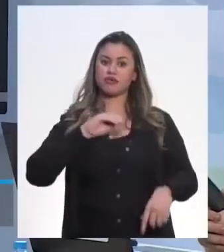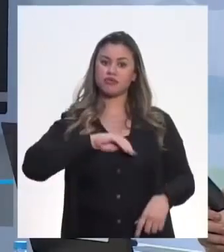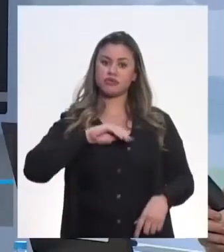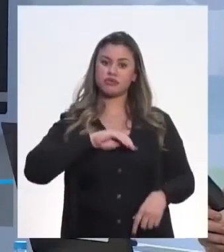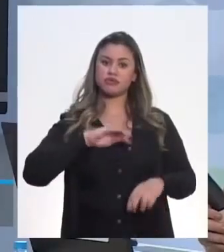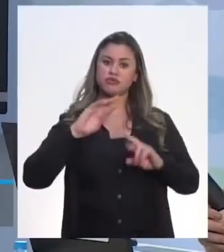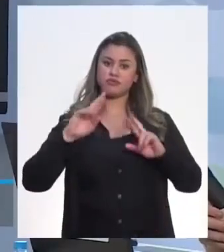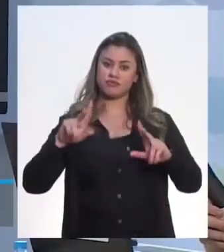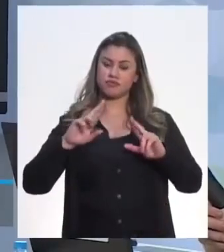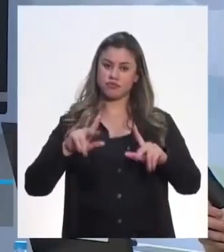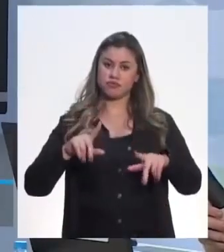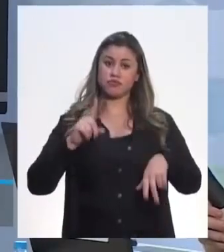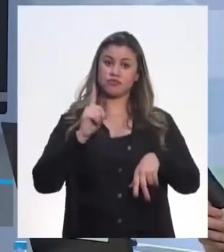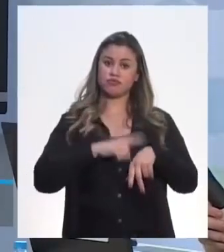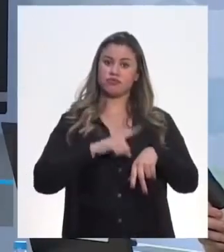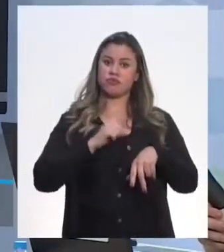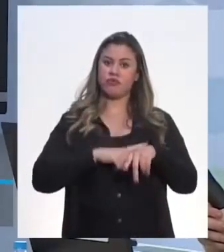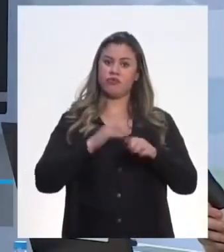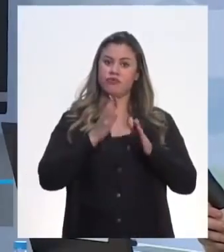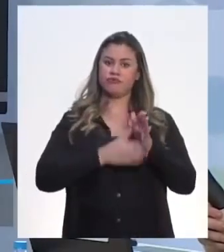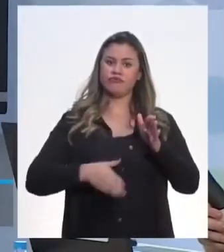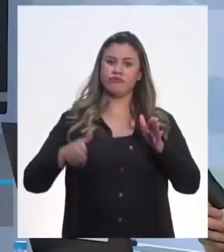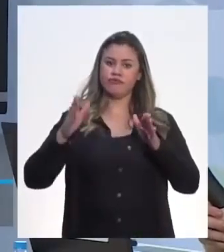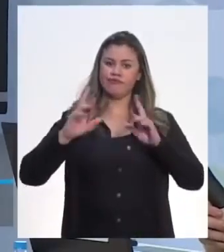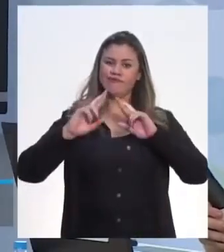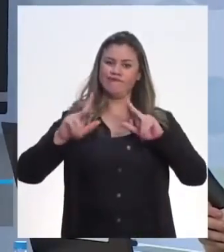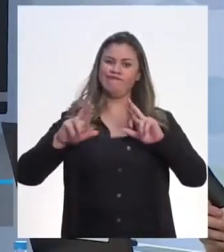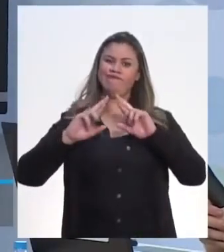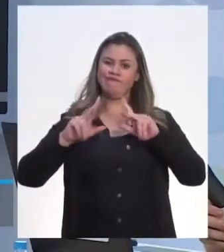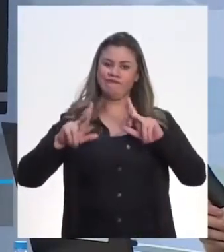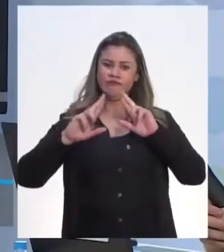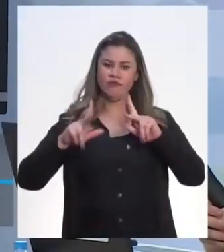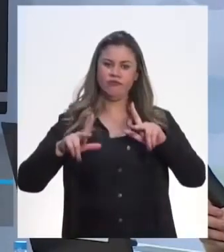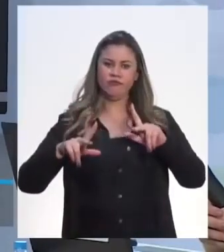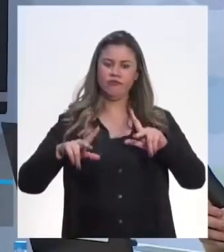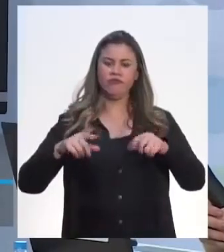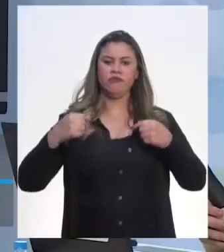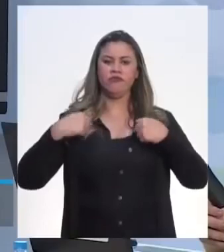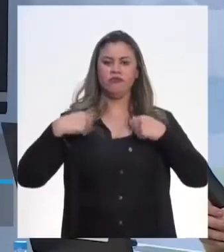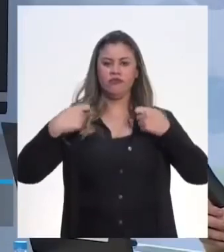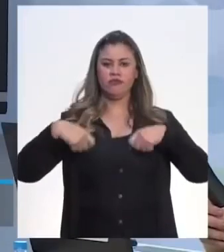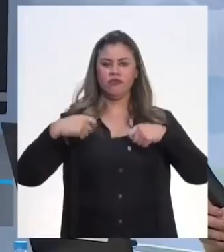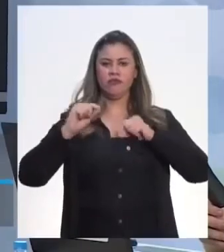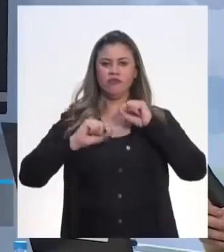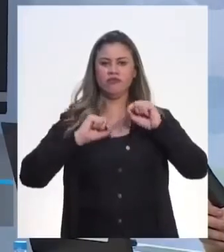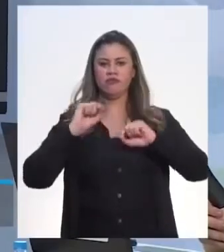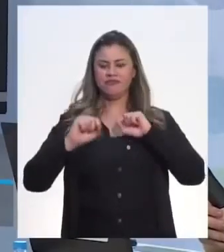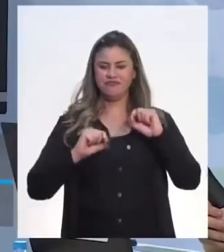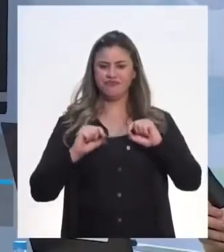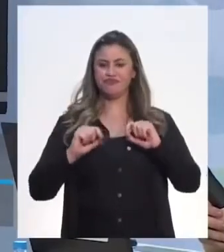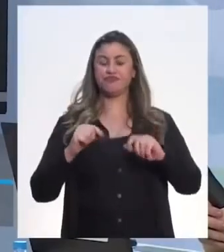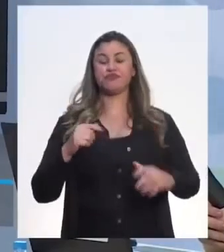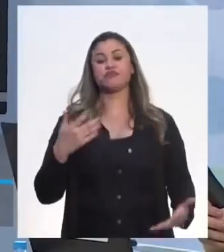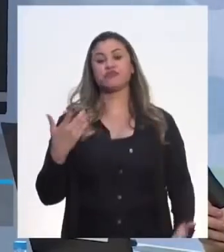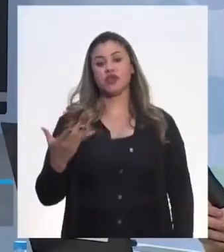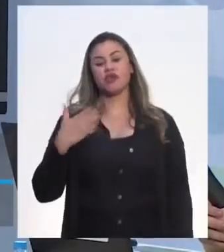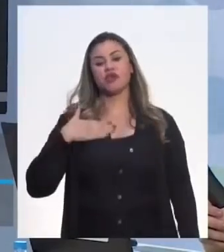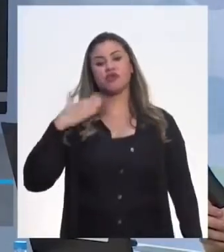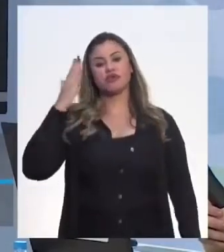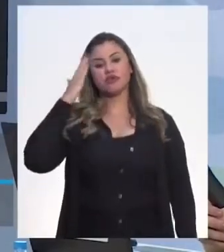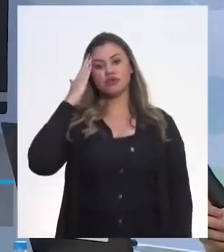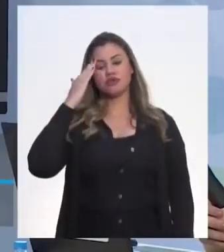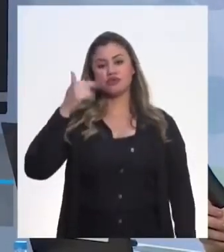diferentes por períodos de tempo diferente então o que que eu vou fazer eu já sei que os sete primeiros